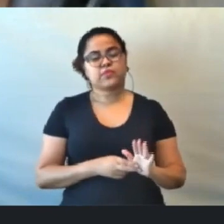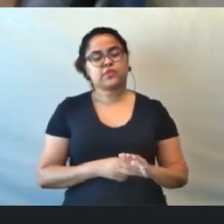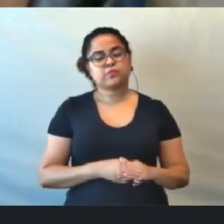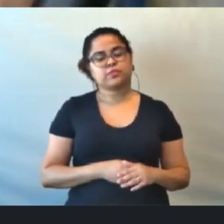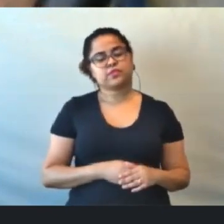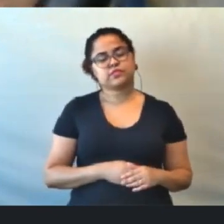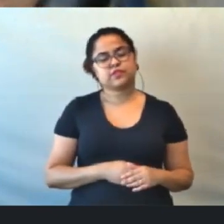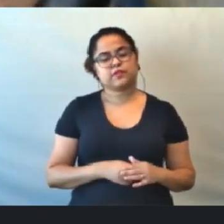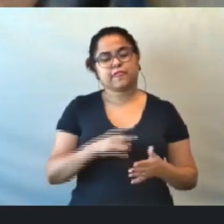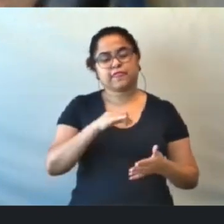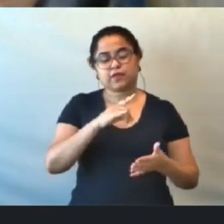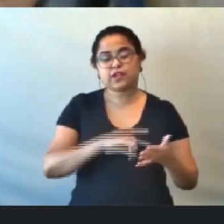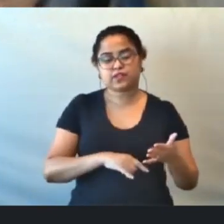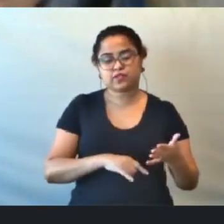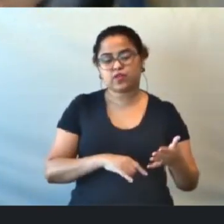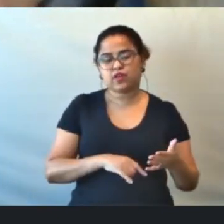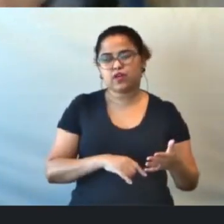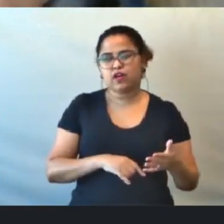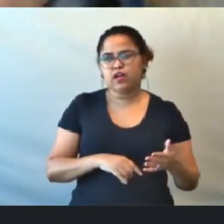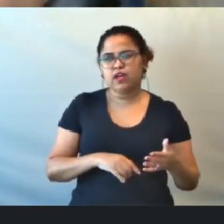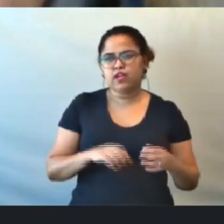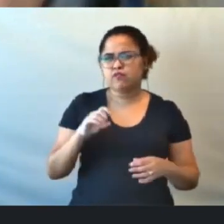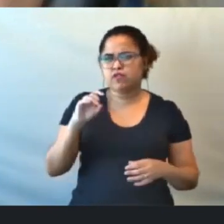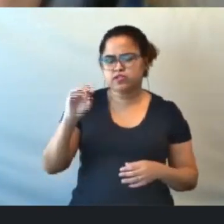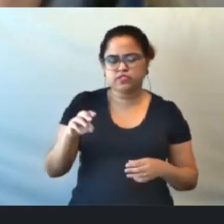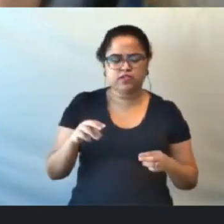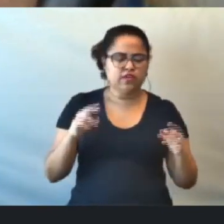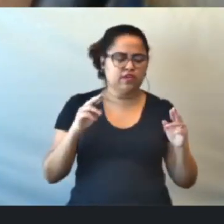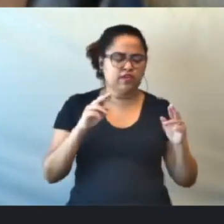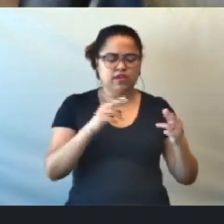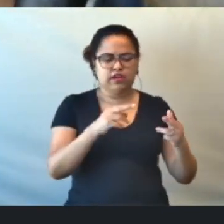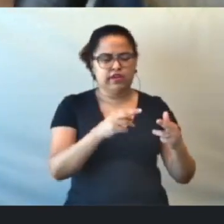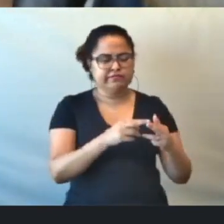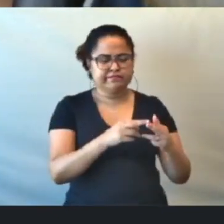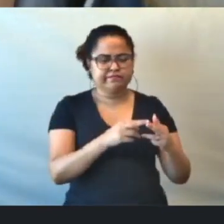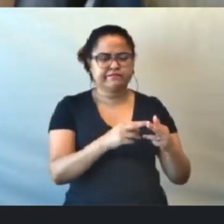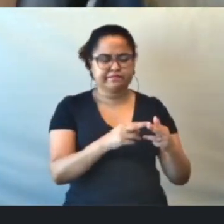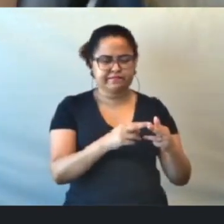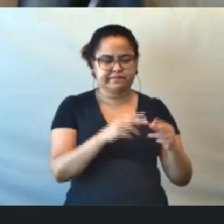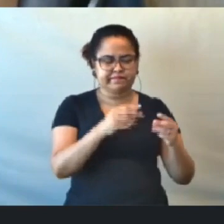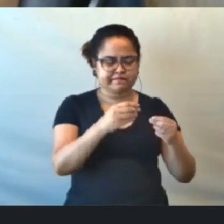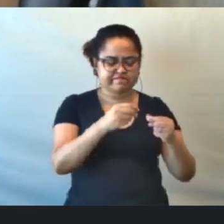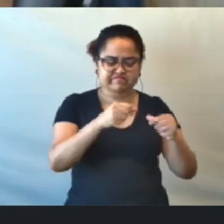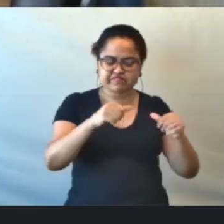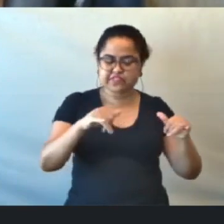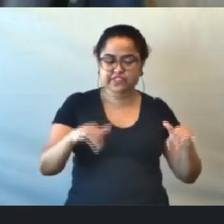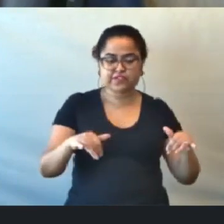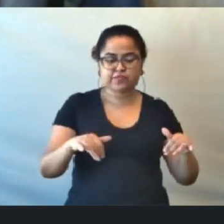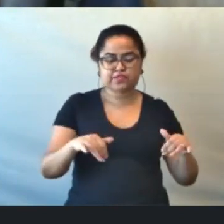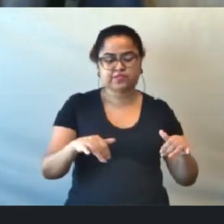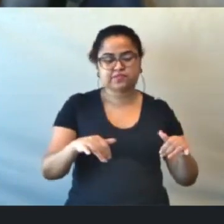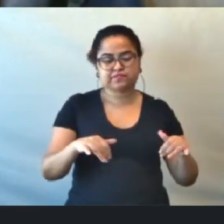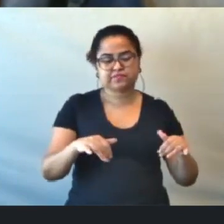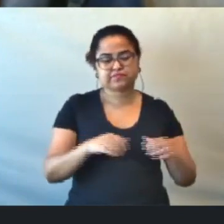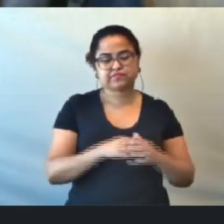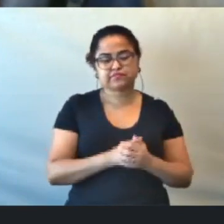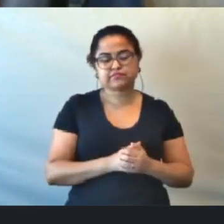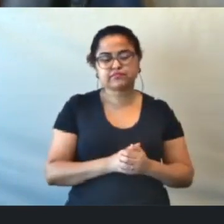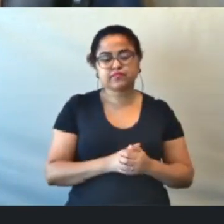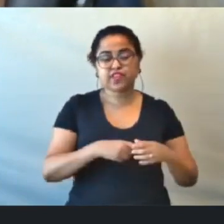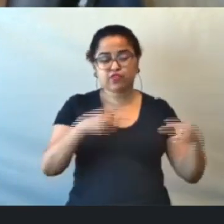só a sedimentos. É um desafio, é um custo mais alto,